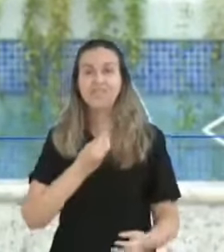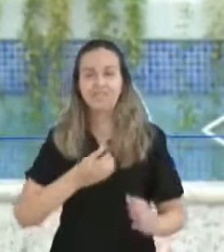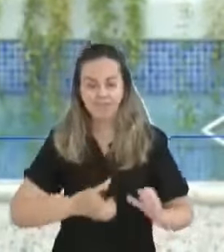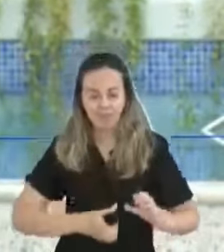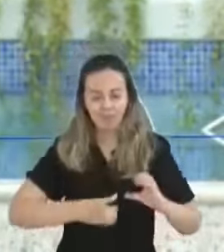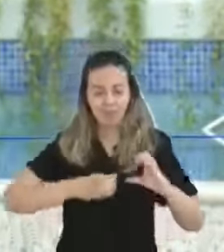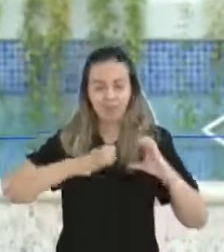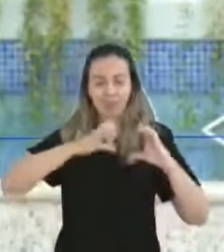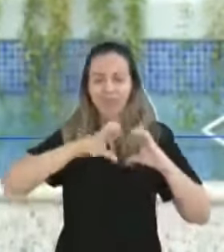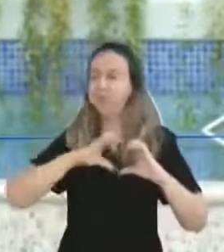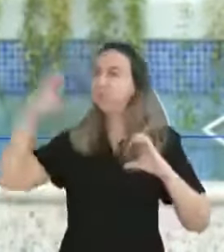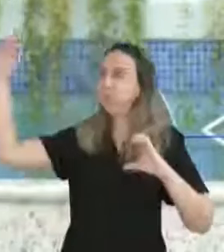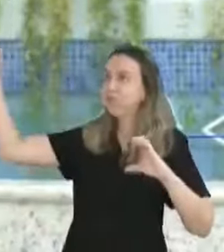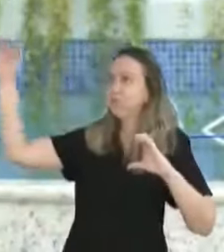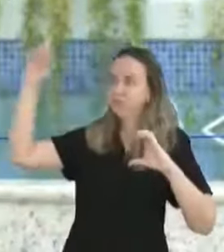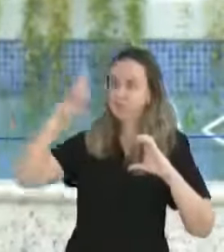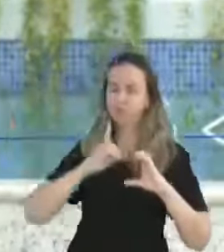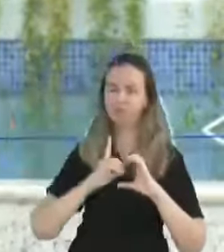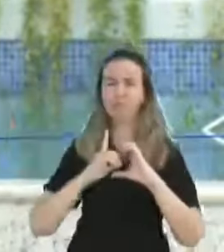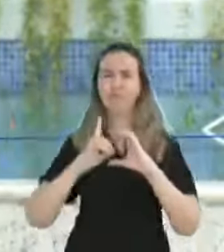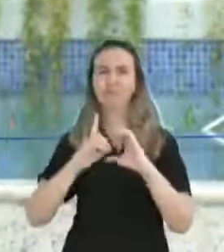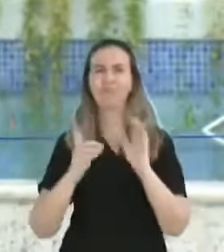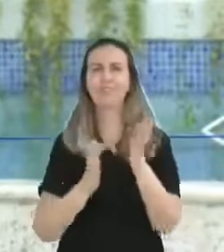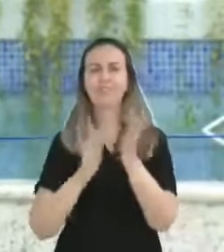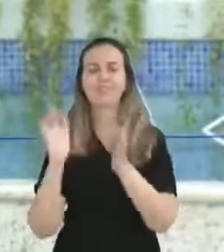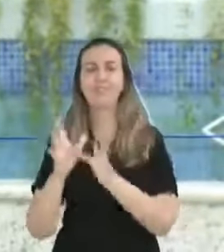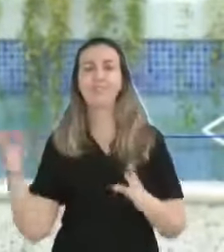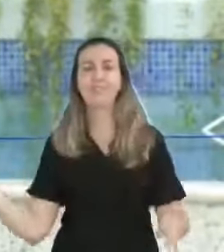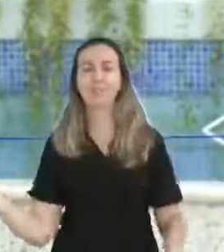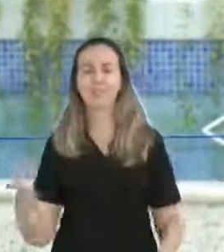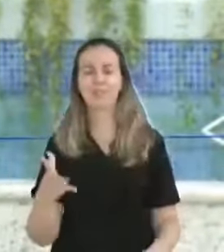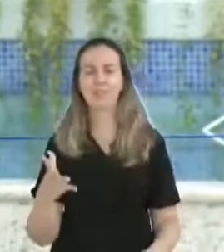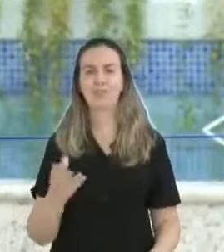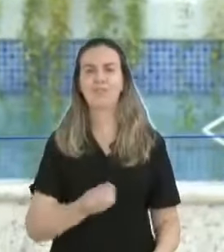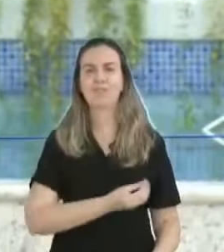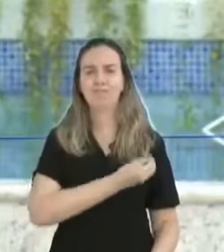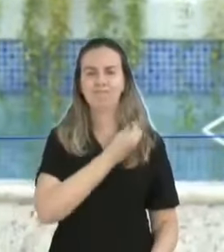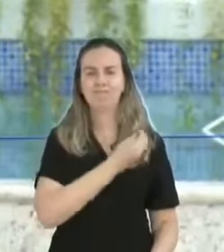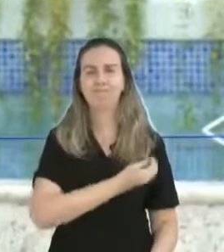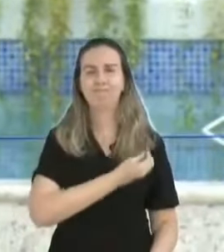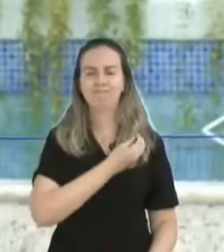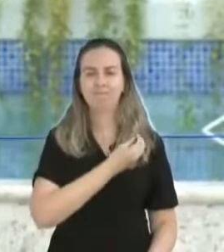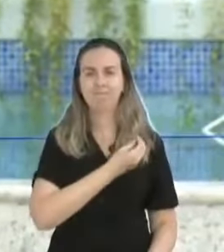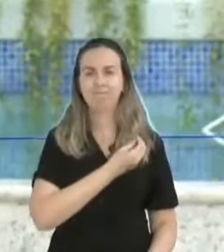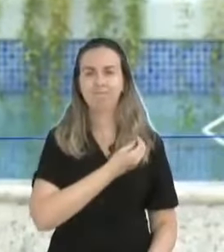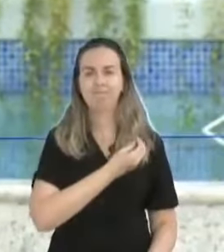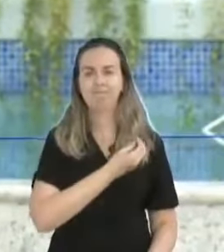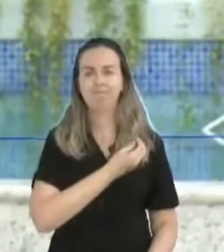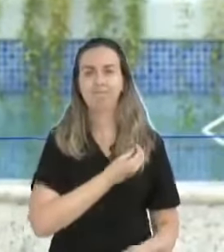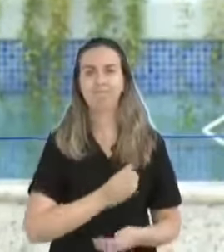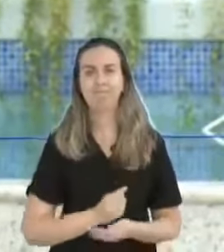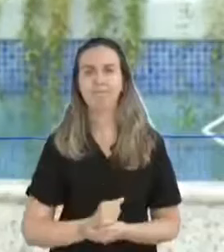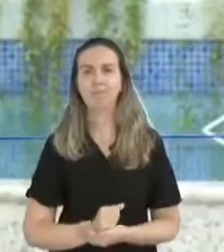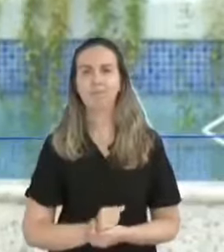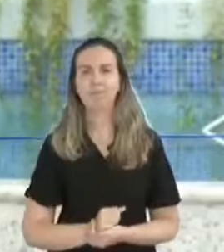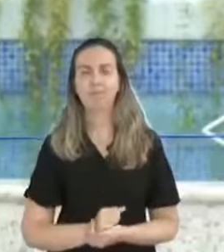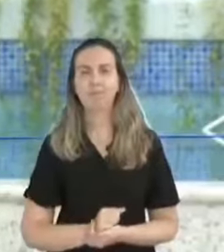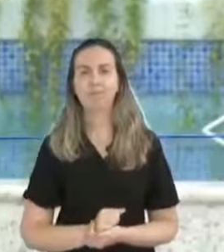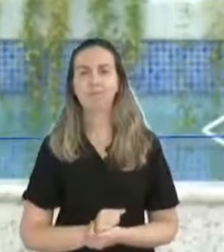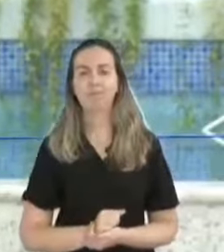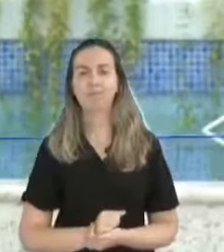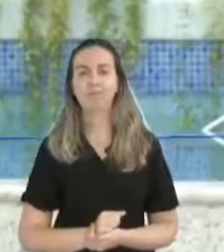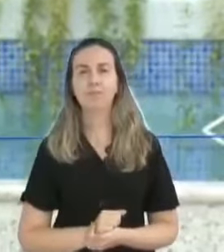Senhor e viverá, porque está escrito lá no livro de Joel, no capítulo 2 e no